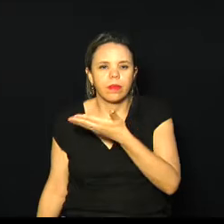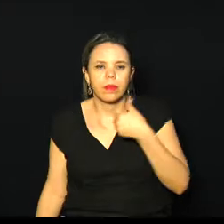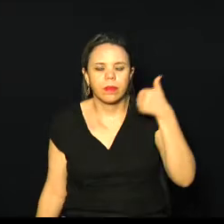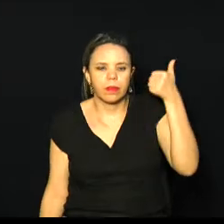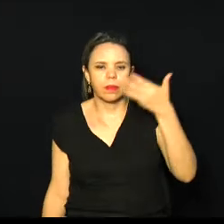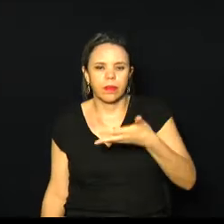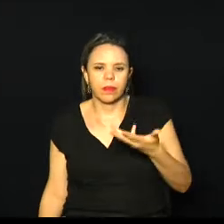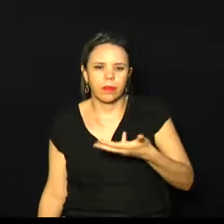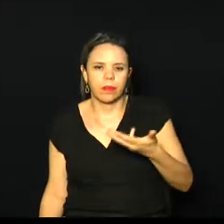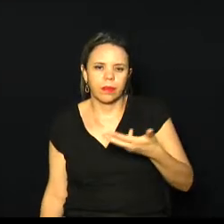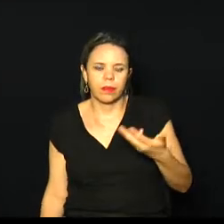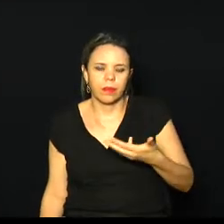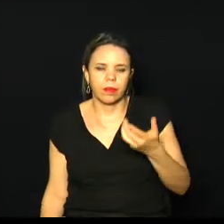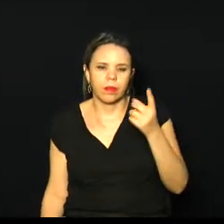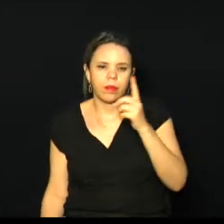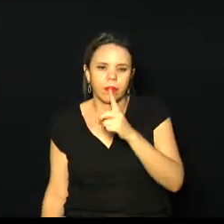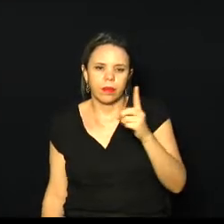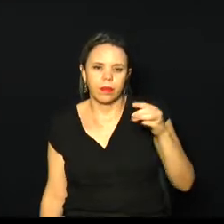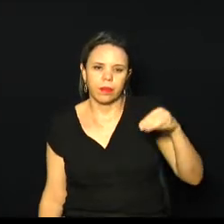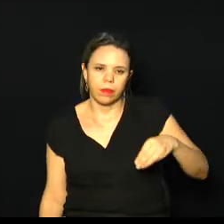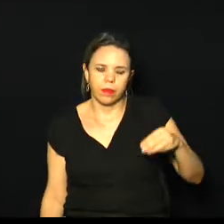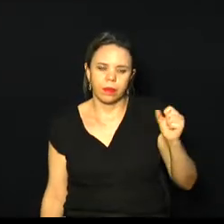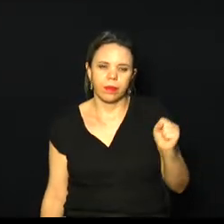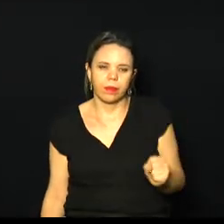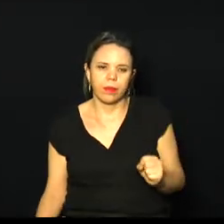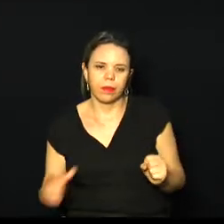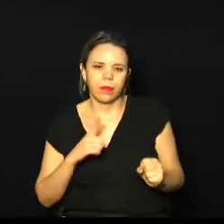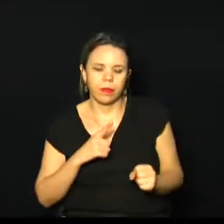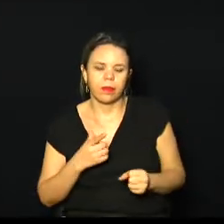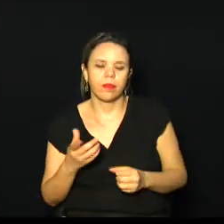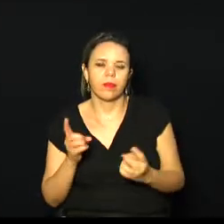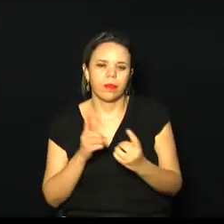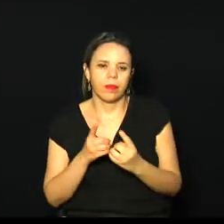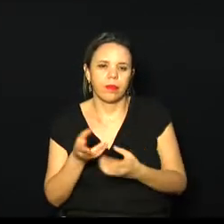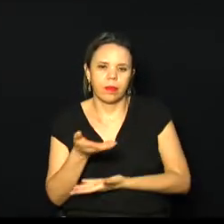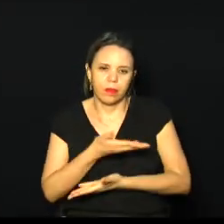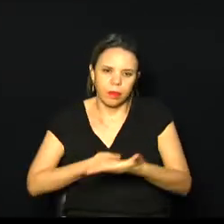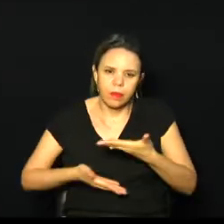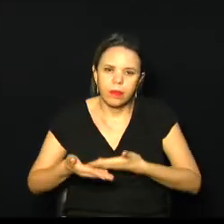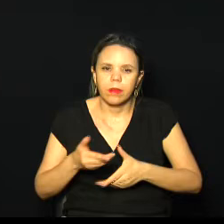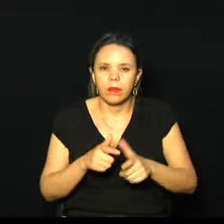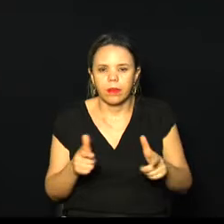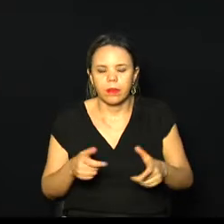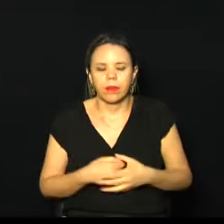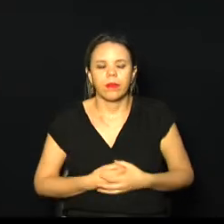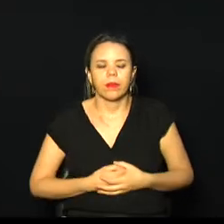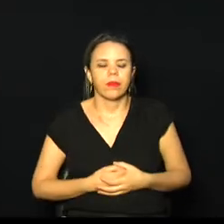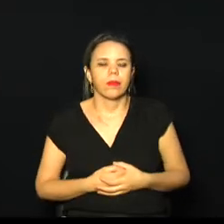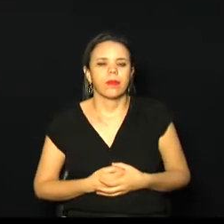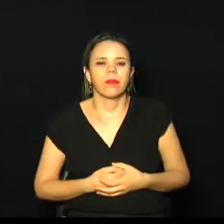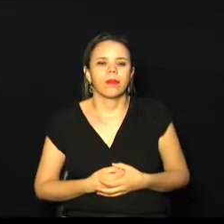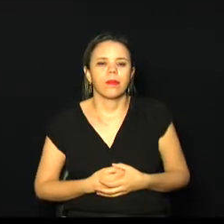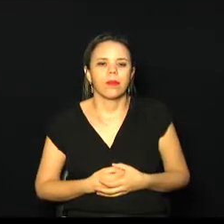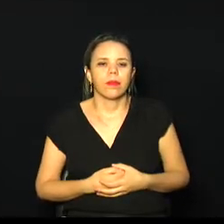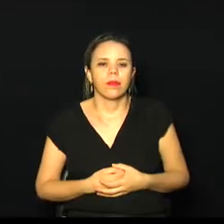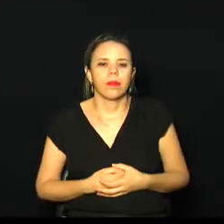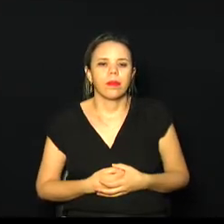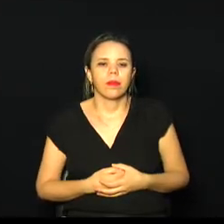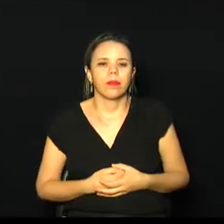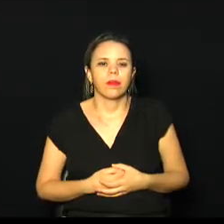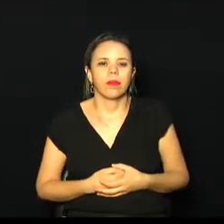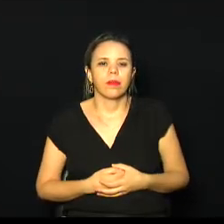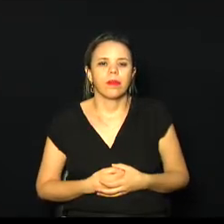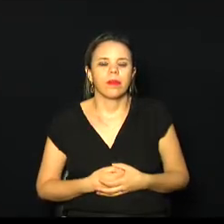otimizar a atuação das DDMs, que possuem um fluxo de atendimento muito grande. Mas mesmo com todos